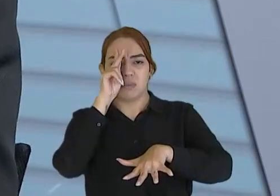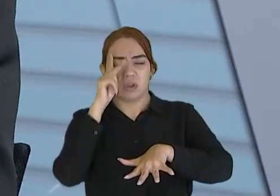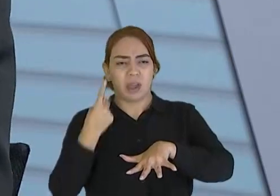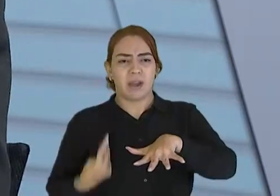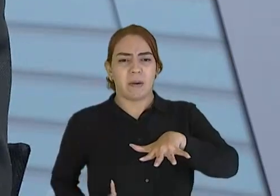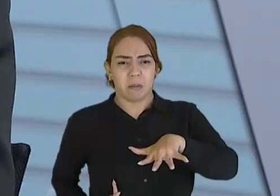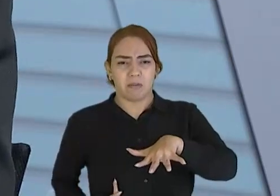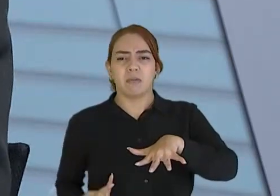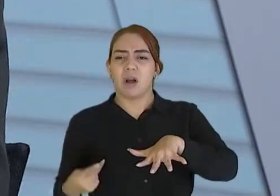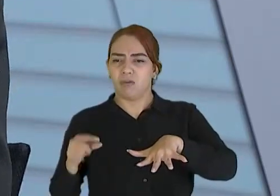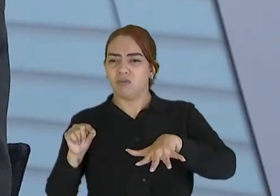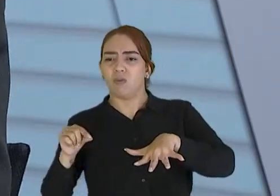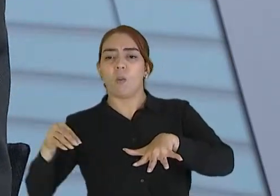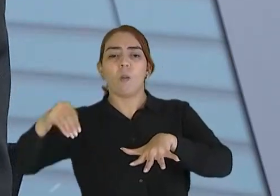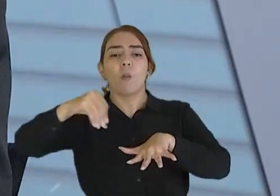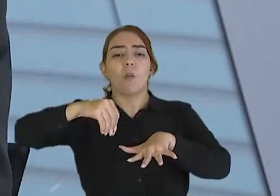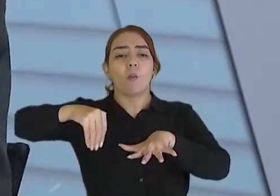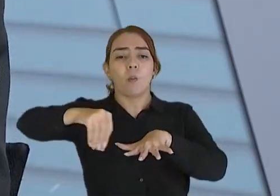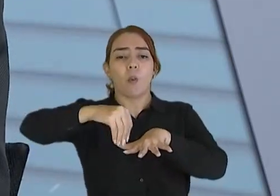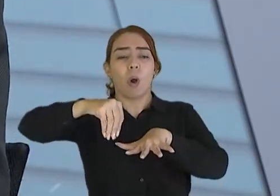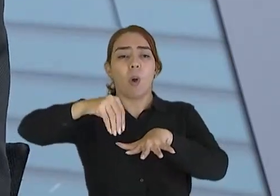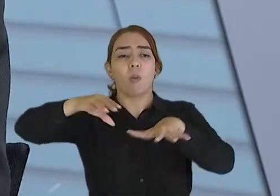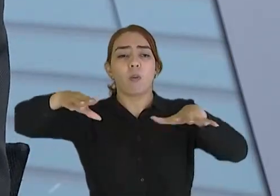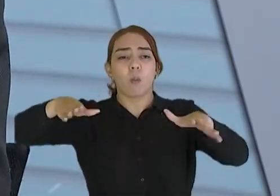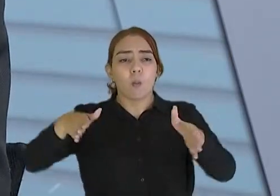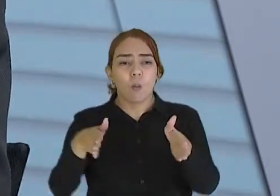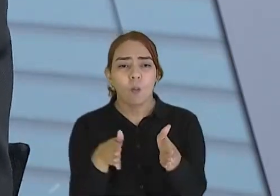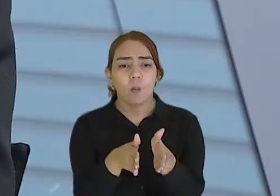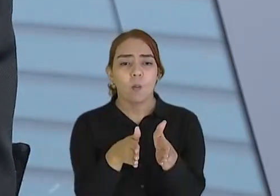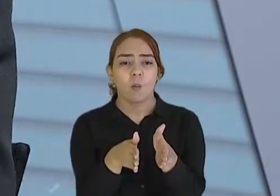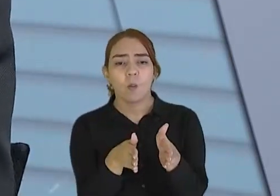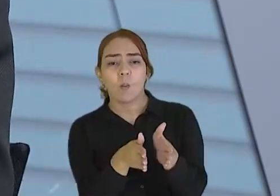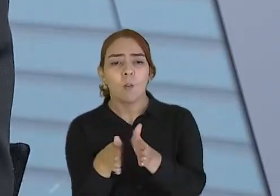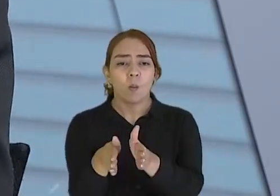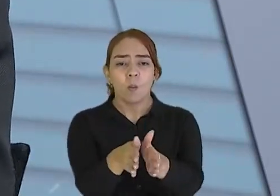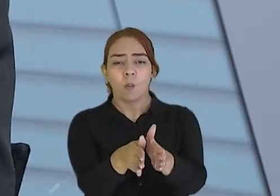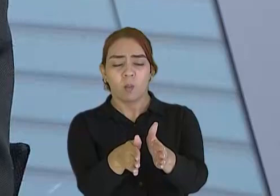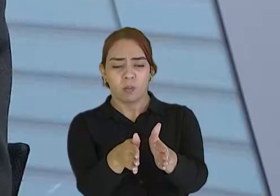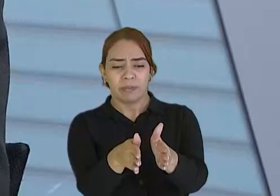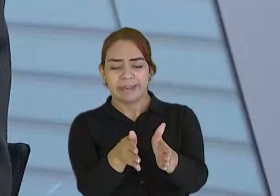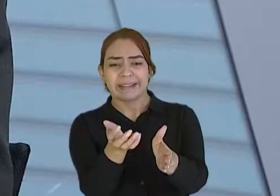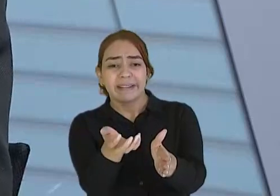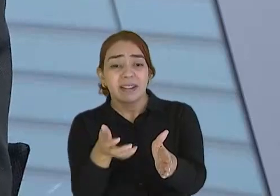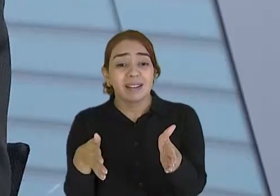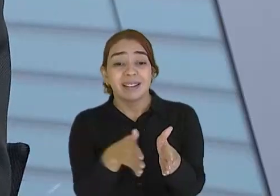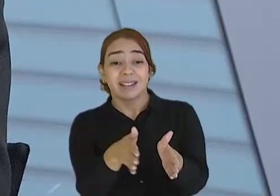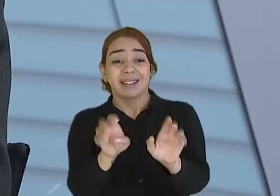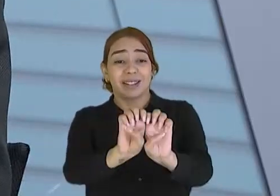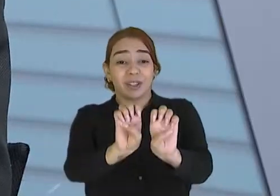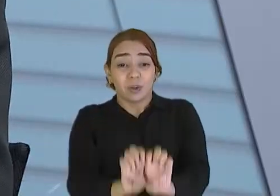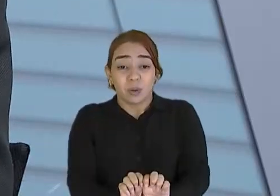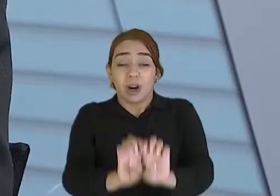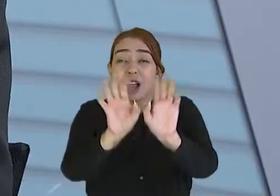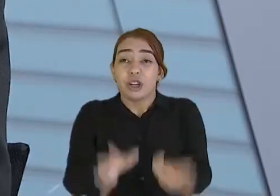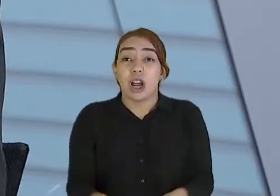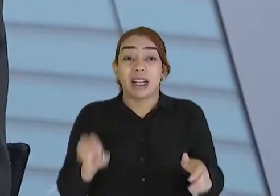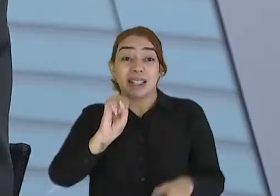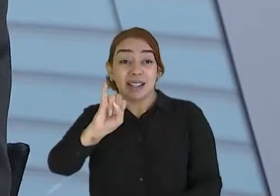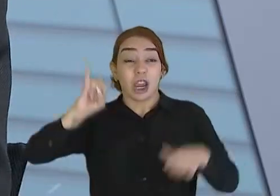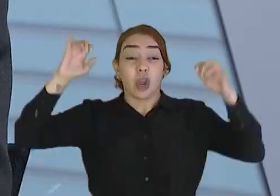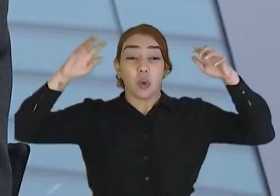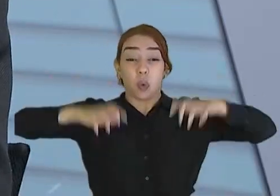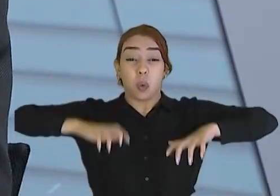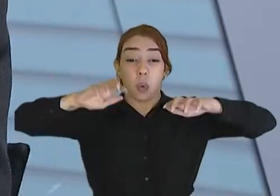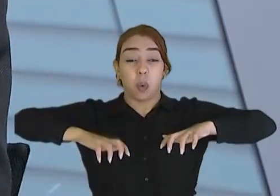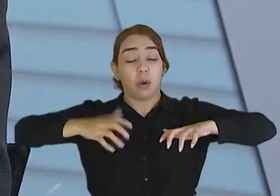na calha do próprio leito natural do rio. Quer dizer, quando estoura o problema ambiental, a